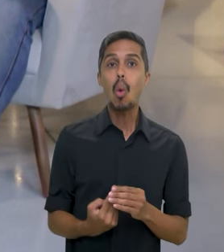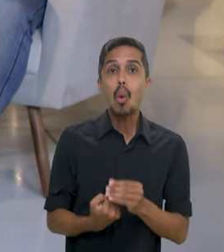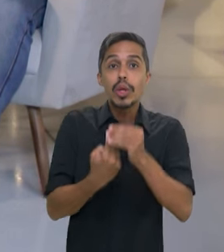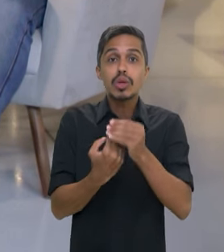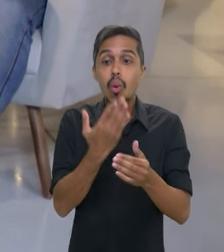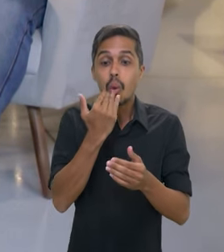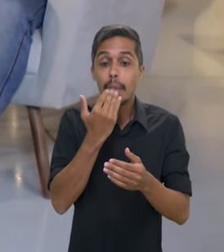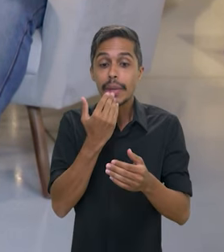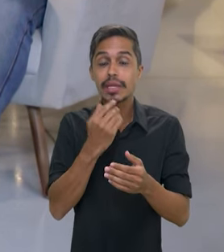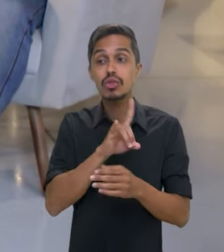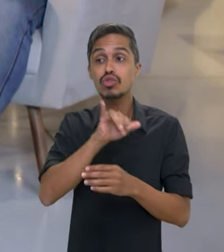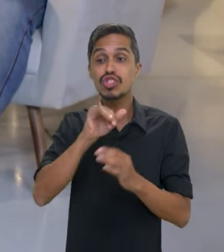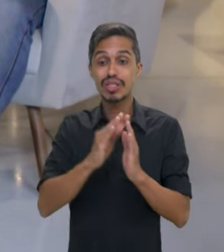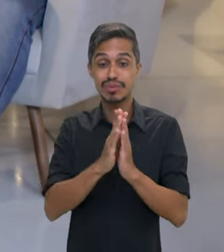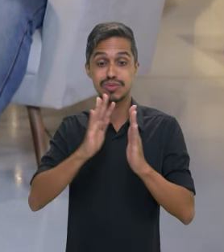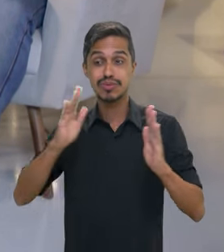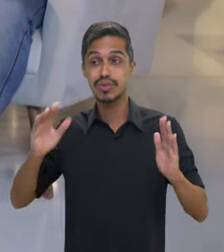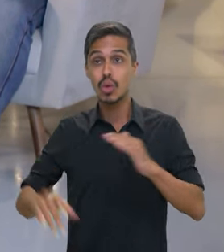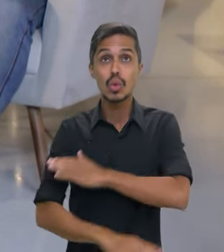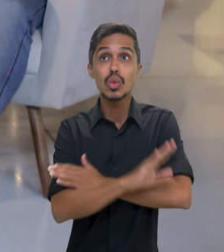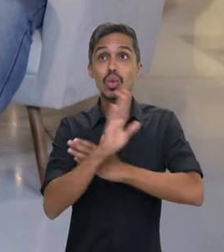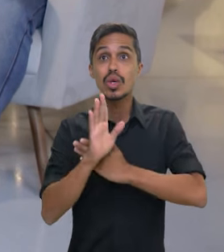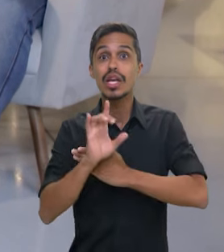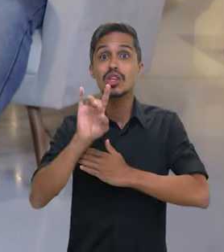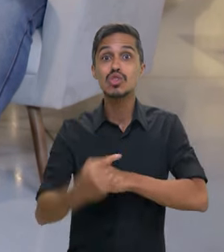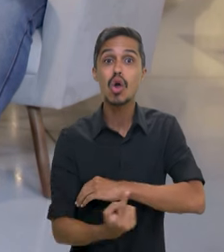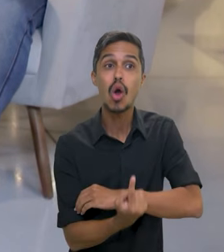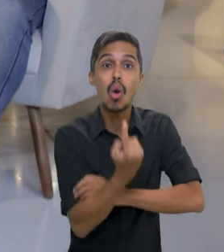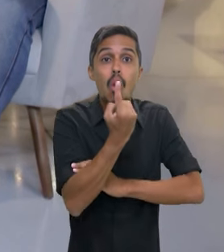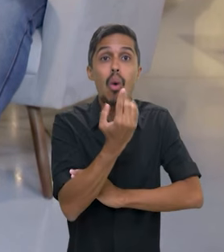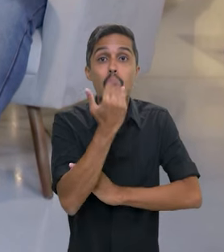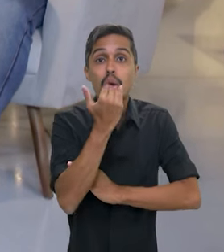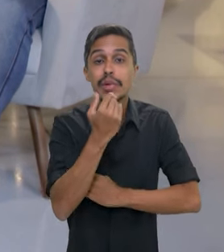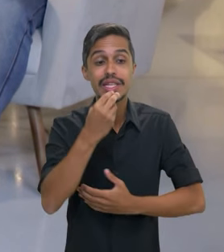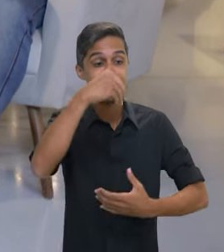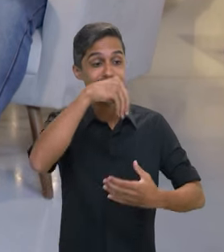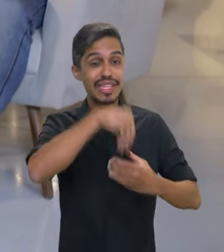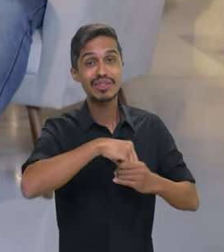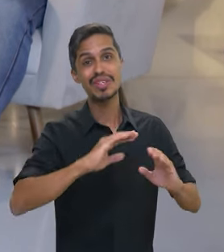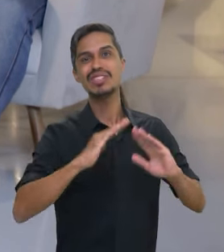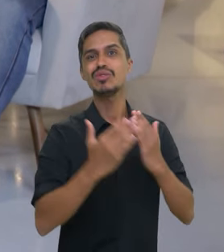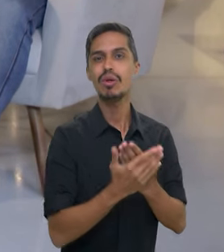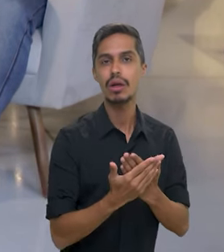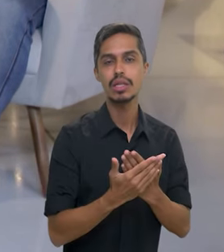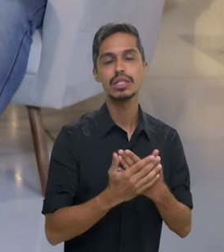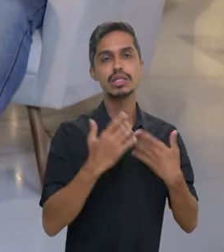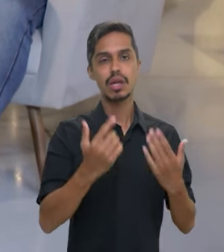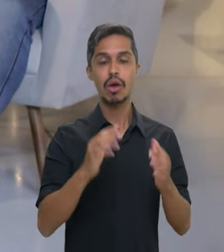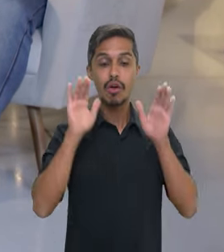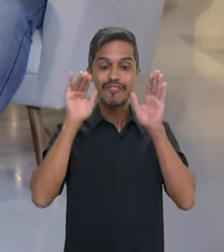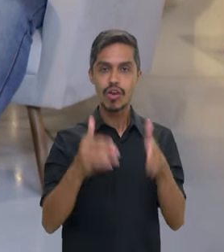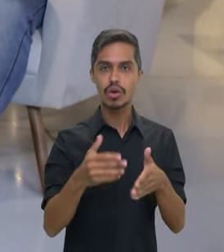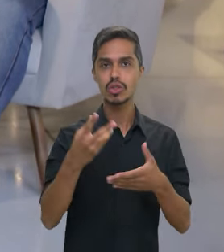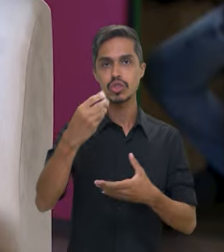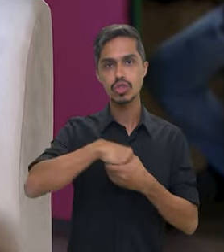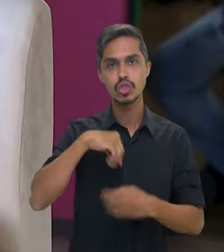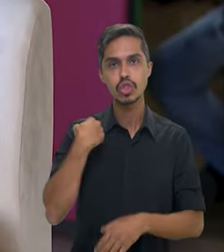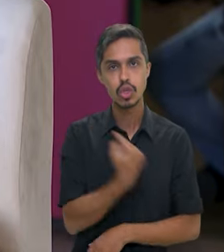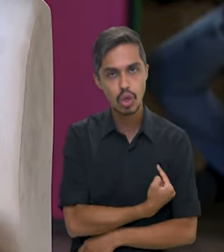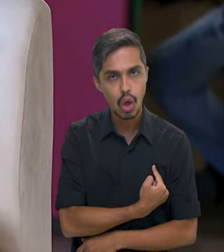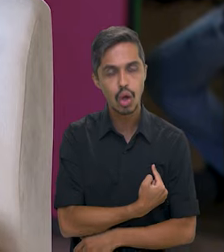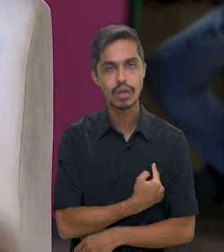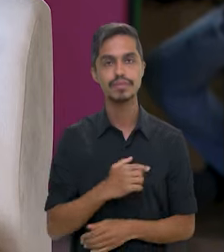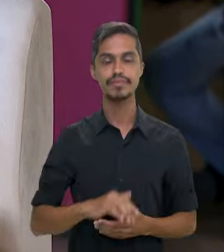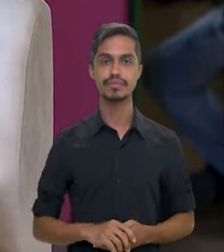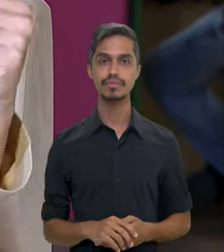é a alimentação que ela tem na escola. Então, é um programa belíssimo e não só internamente. Eu gostaria de